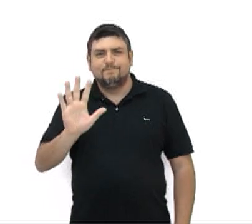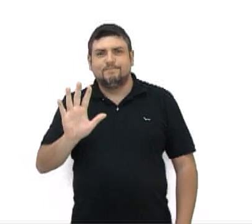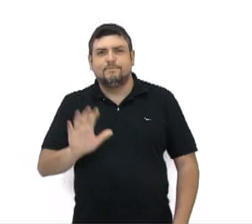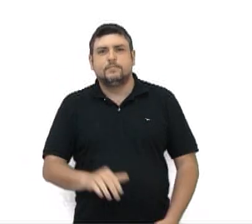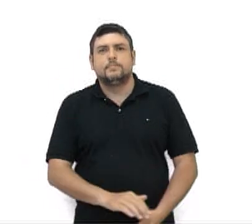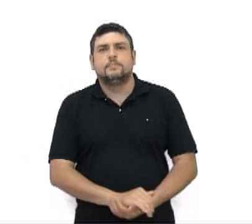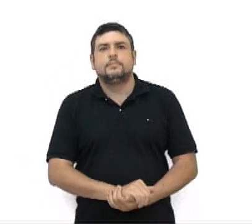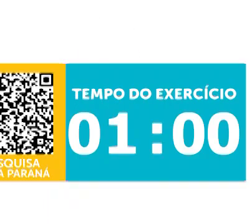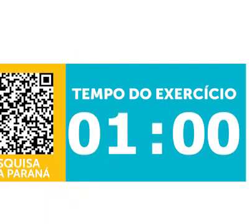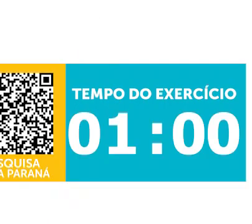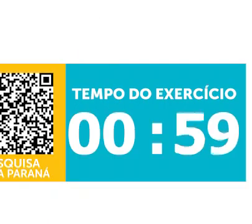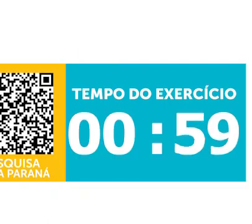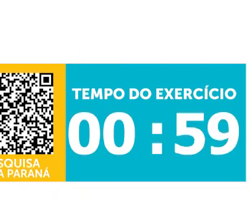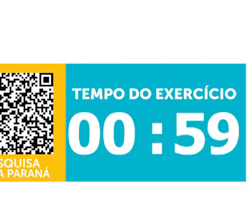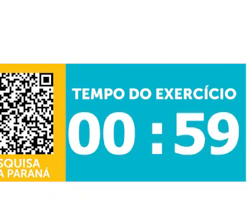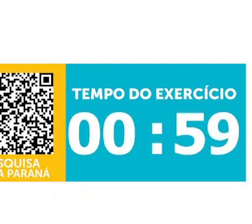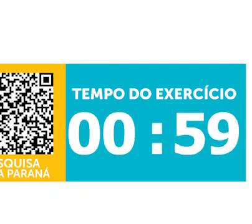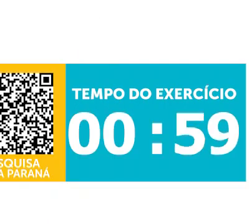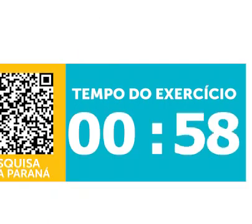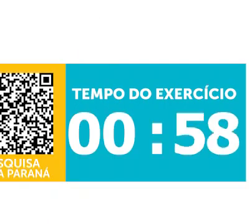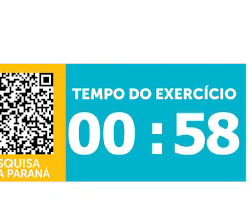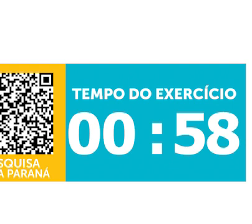mais.